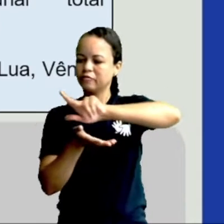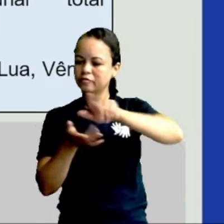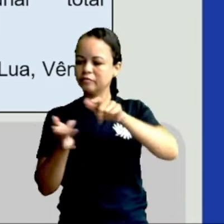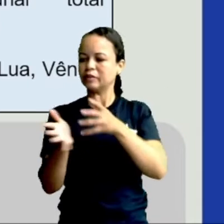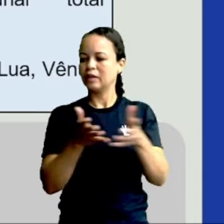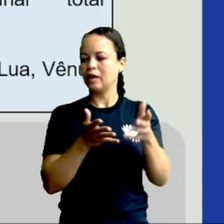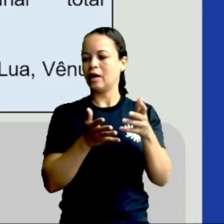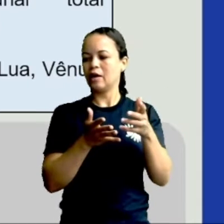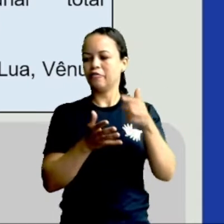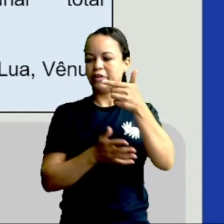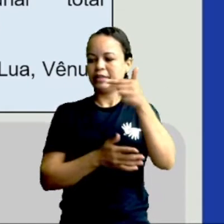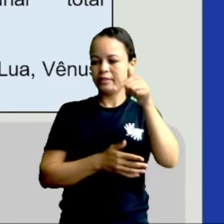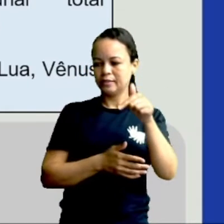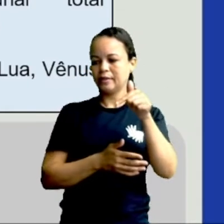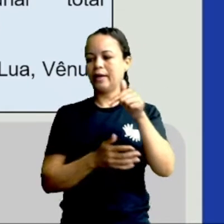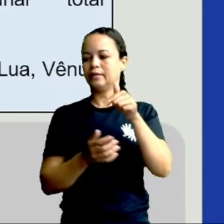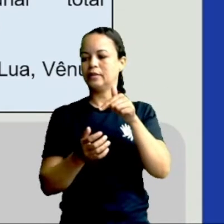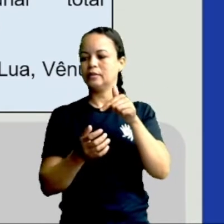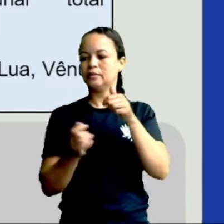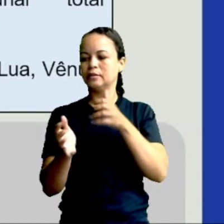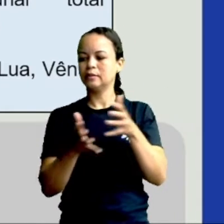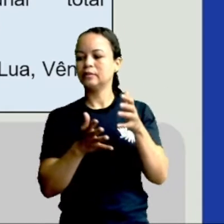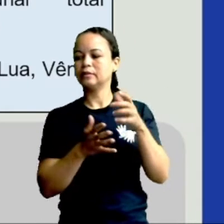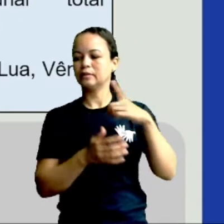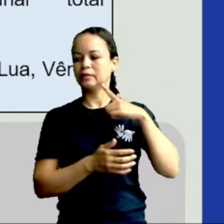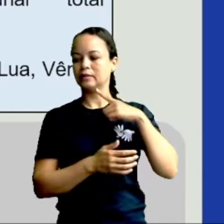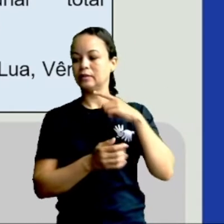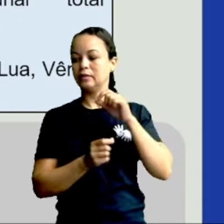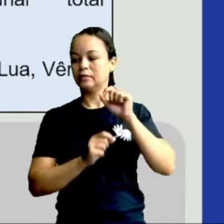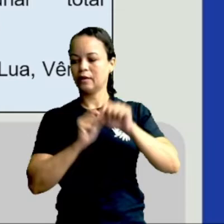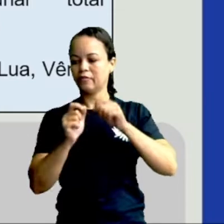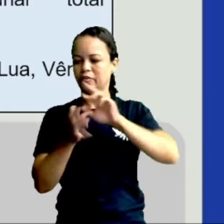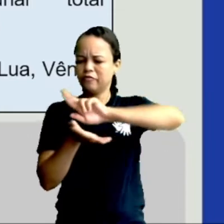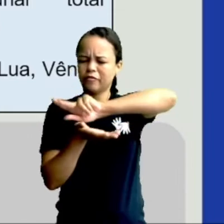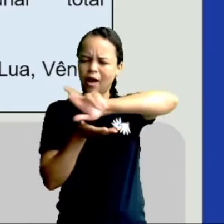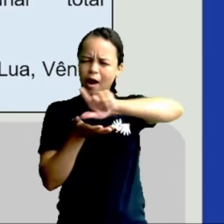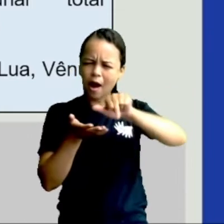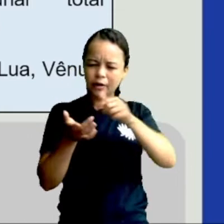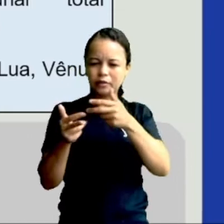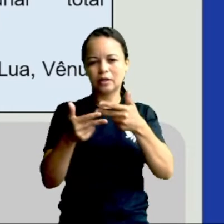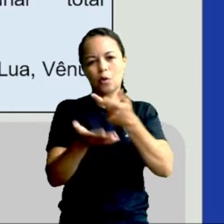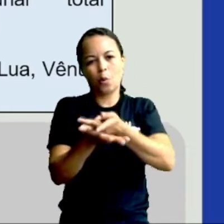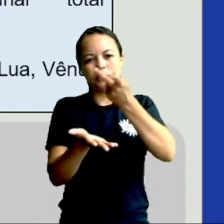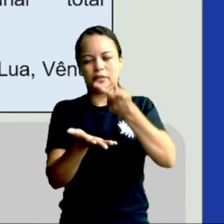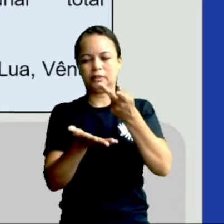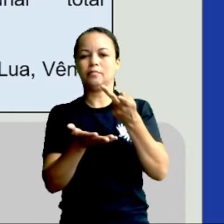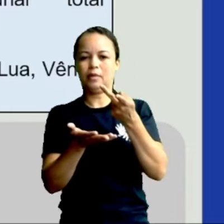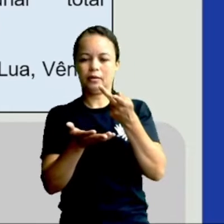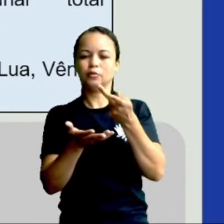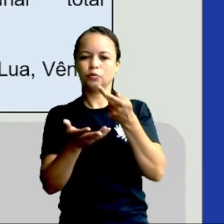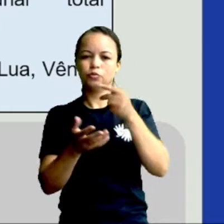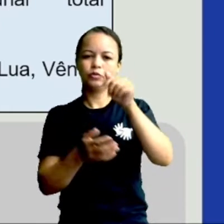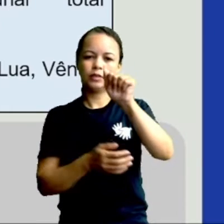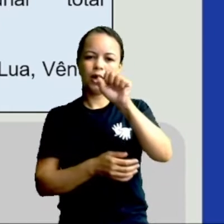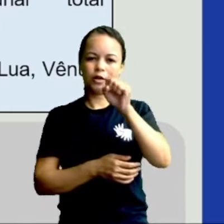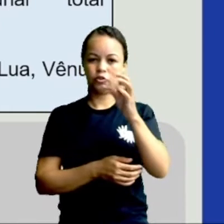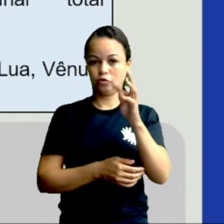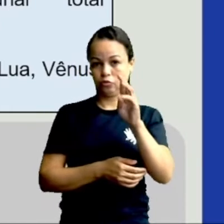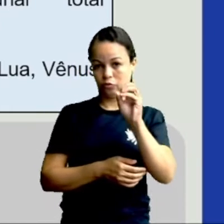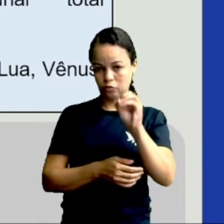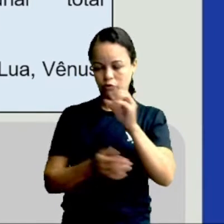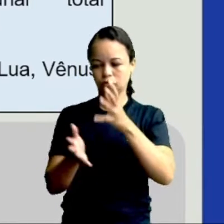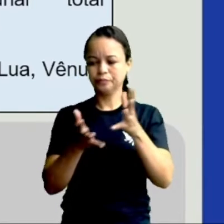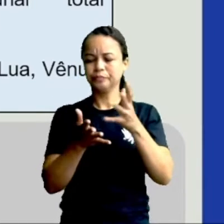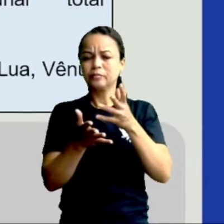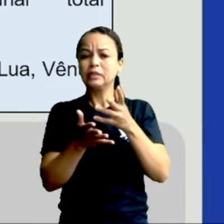assim, esse cartaz, né, traz algumas informações de alguns acontecimentos astronômicos, inclusive alguns que ainda